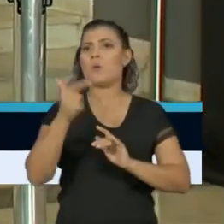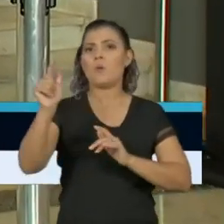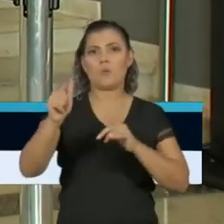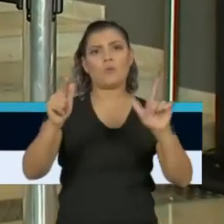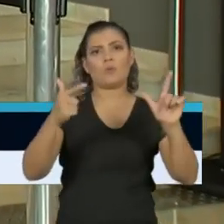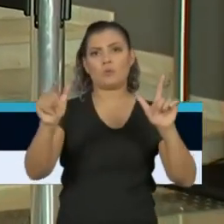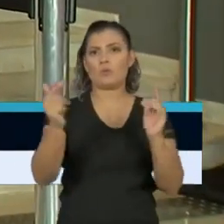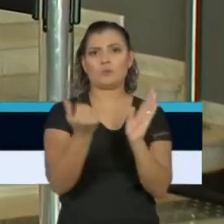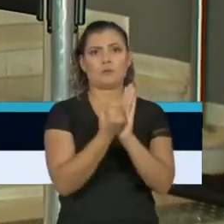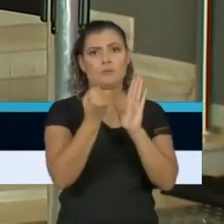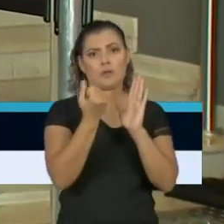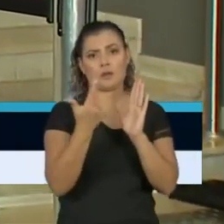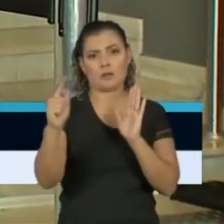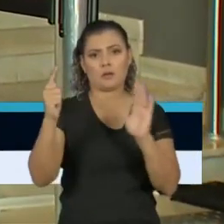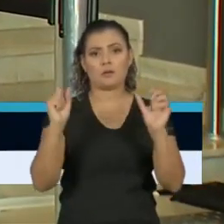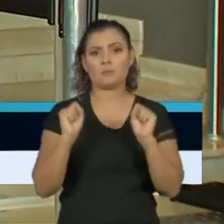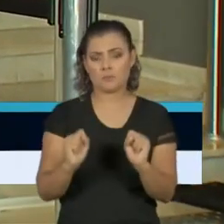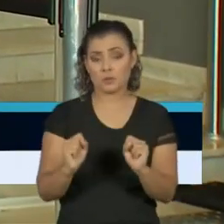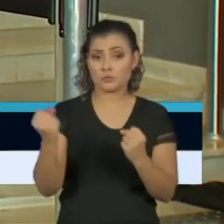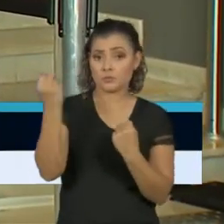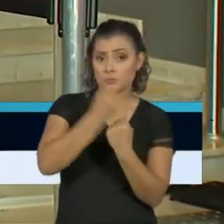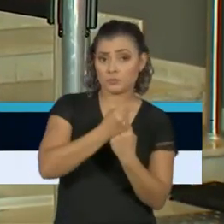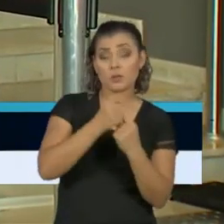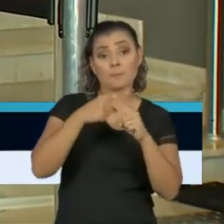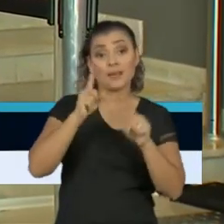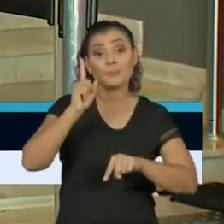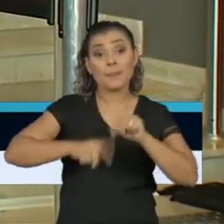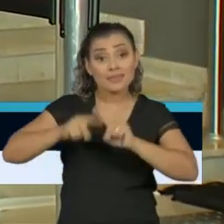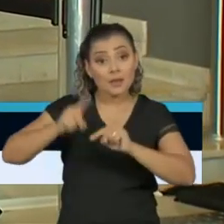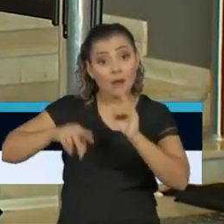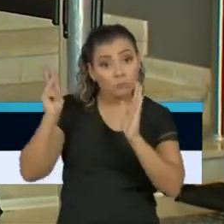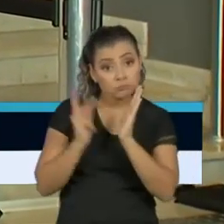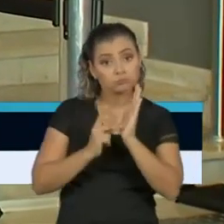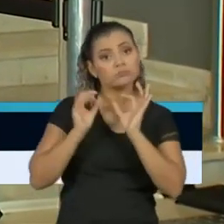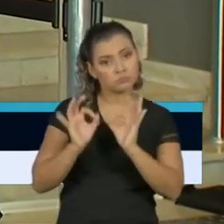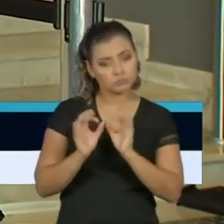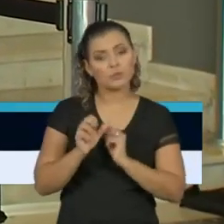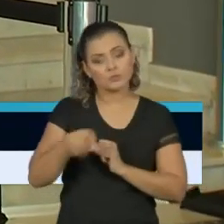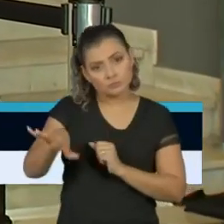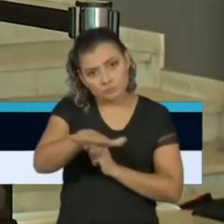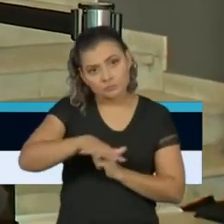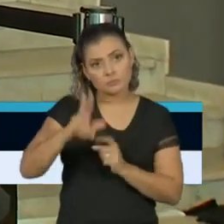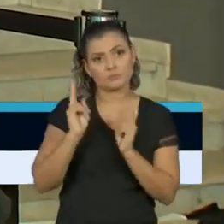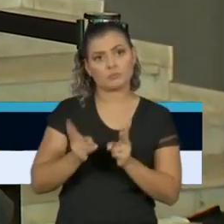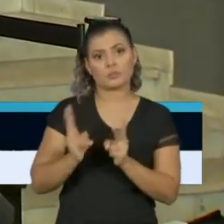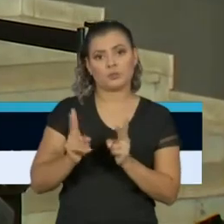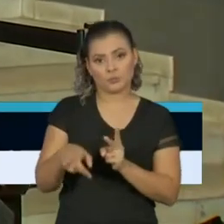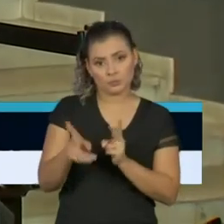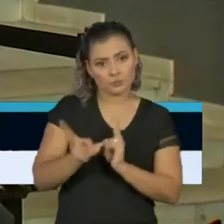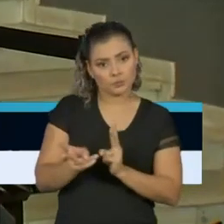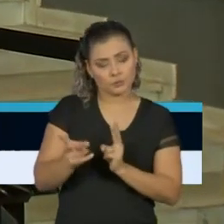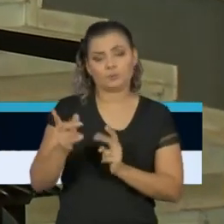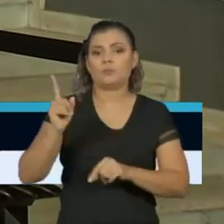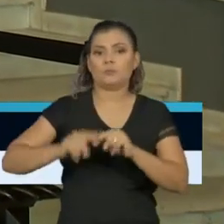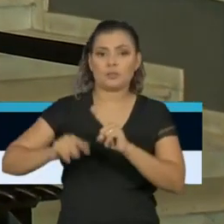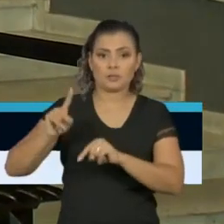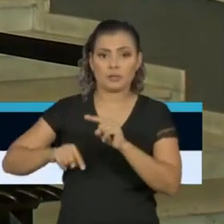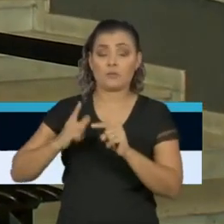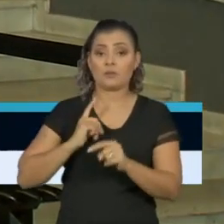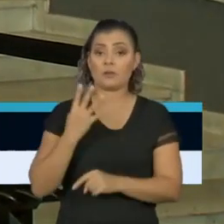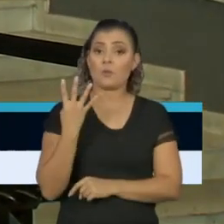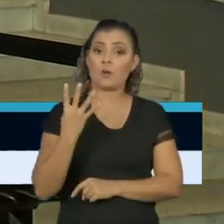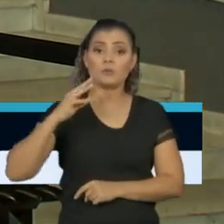Alimento Solidário, mas serão estes os produtos que estarão nesta cesta, que vai atender